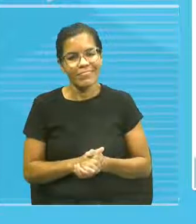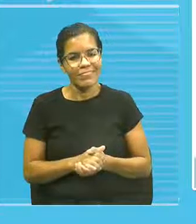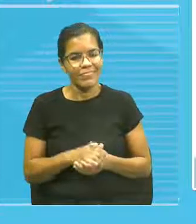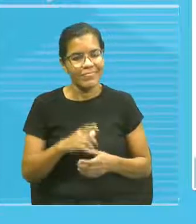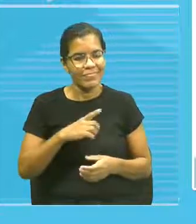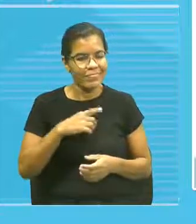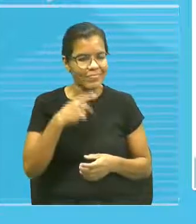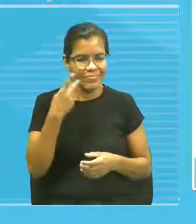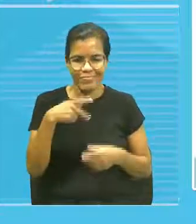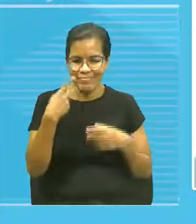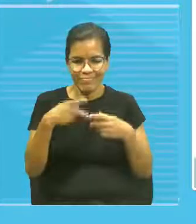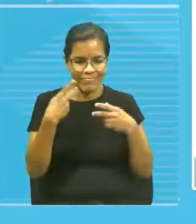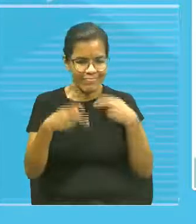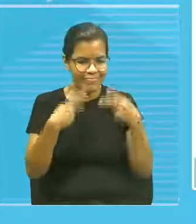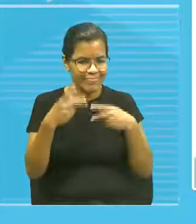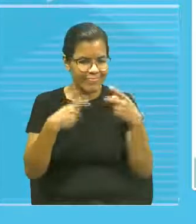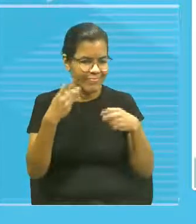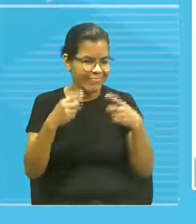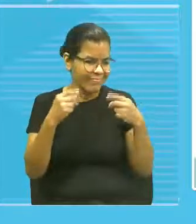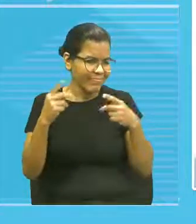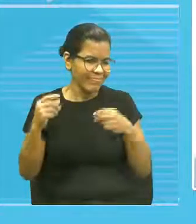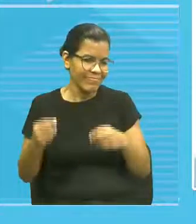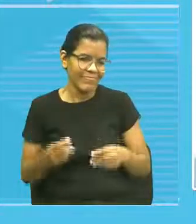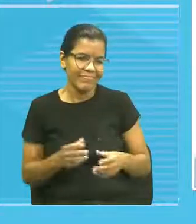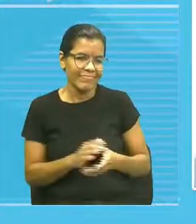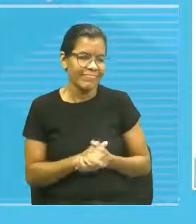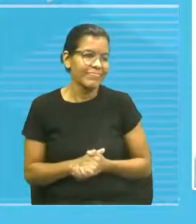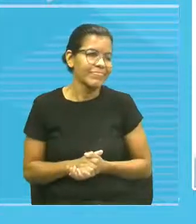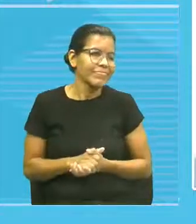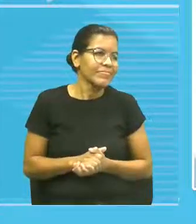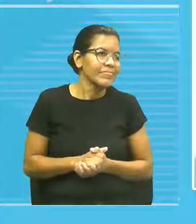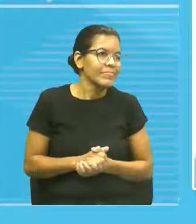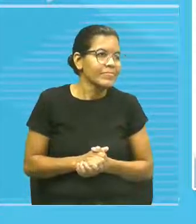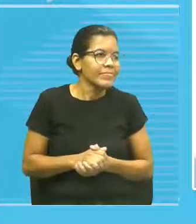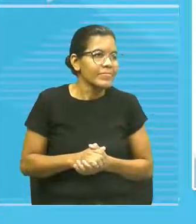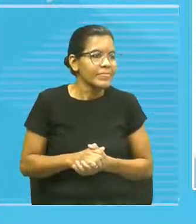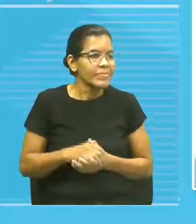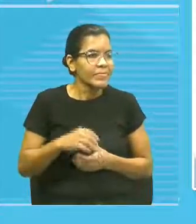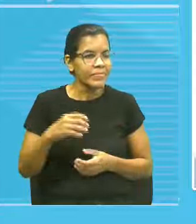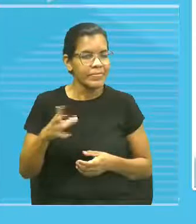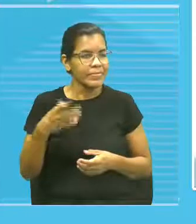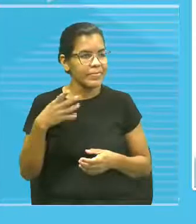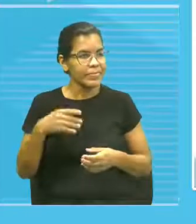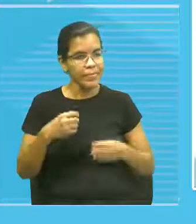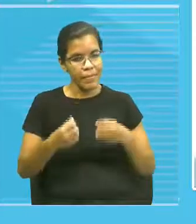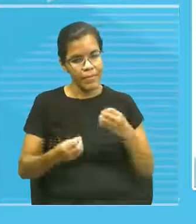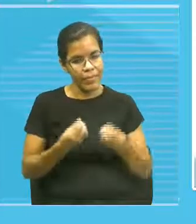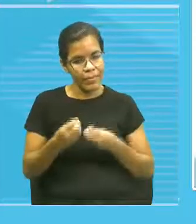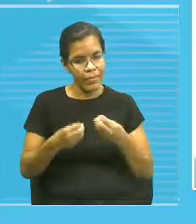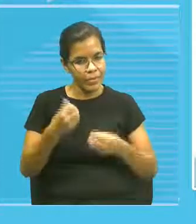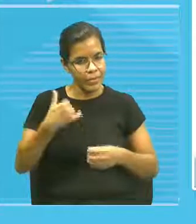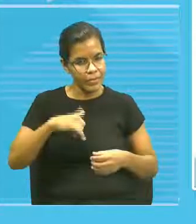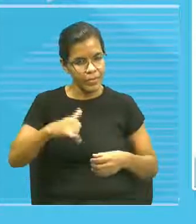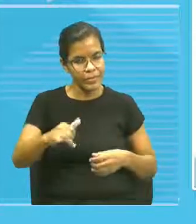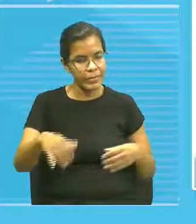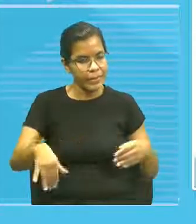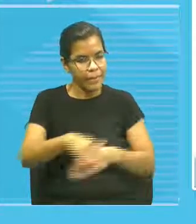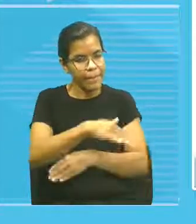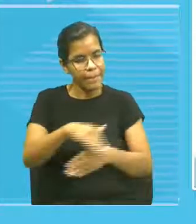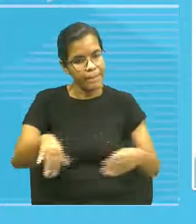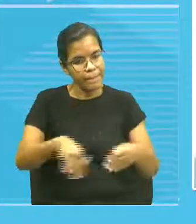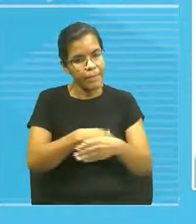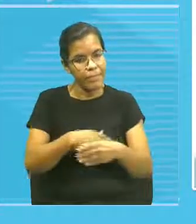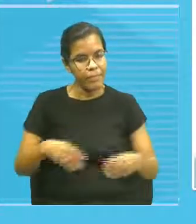tendo fuxico nenhum. Pois ótimo. Muito bem. Pois calor, meninas. Calor é uma forma de energia em trânsito. Sempre